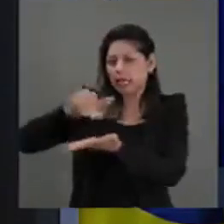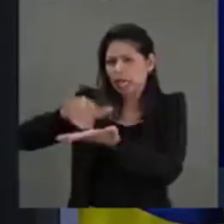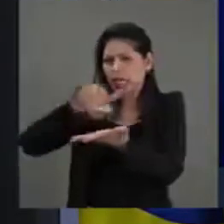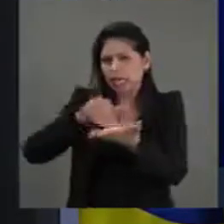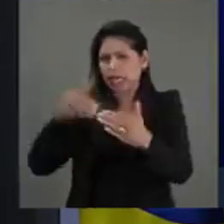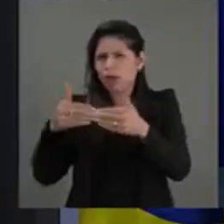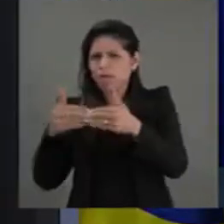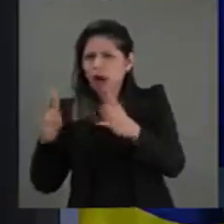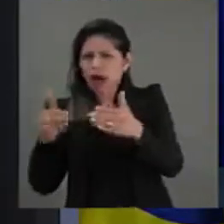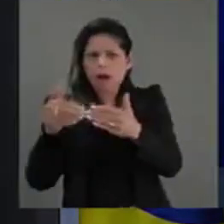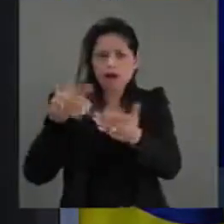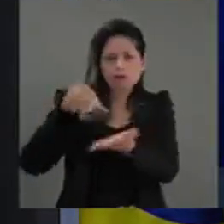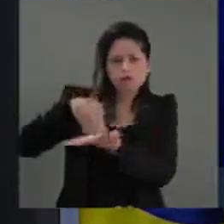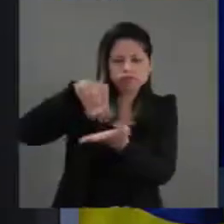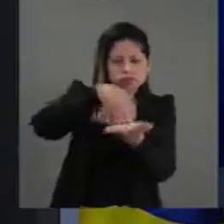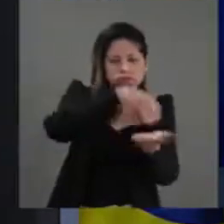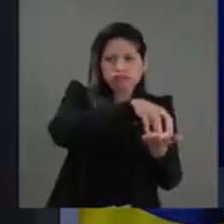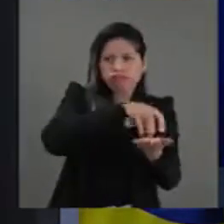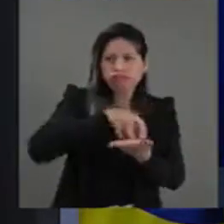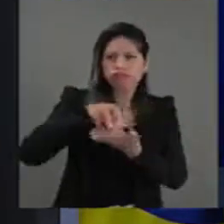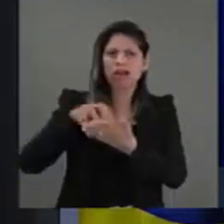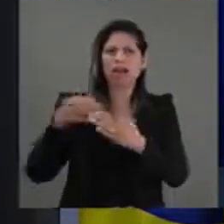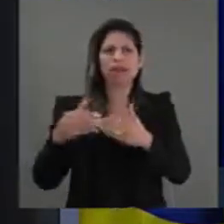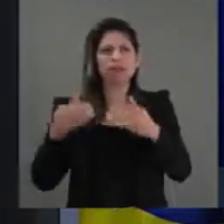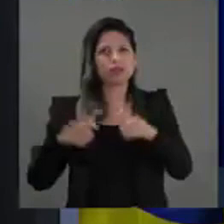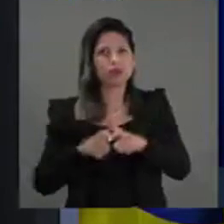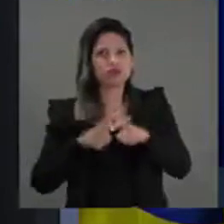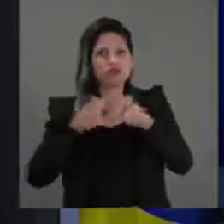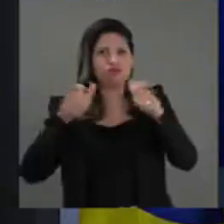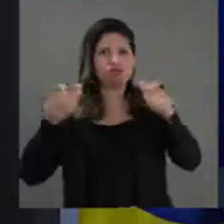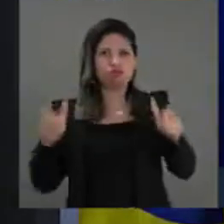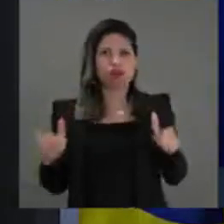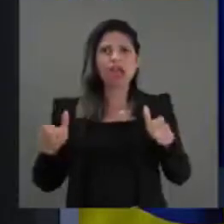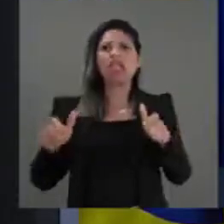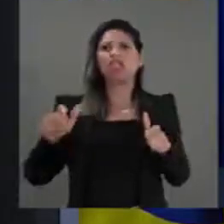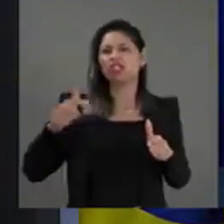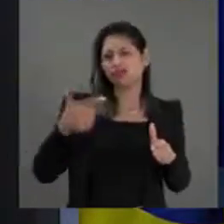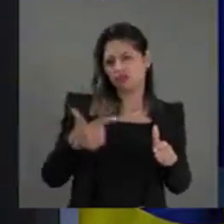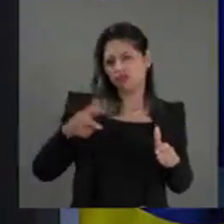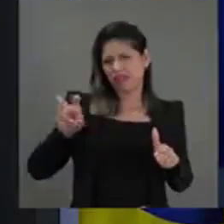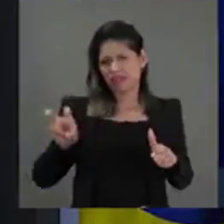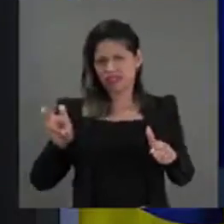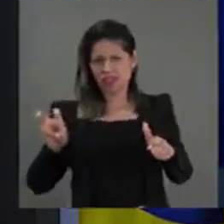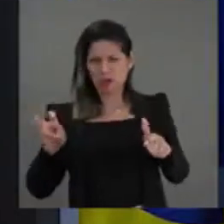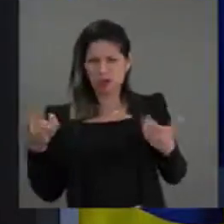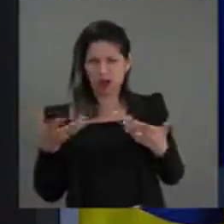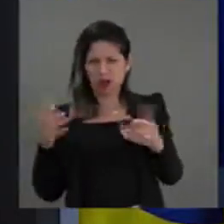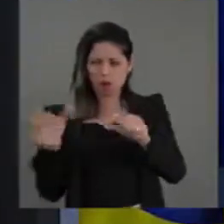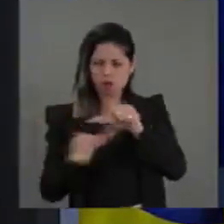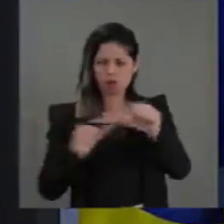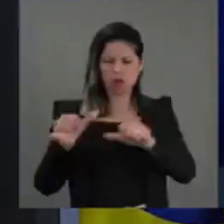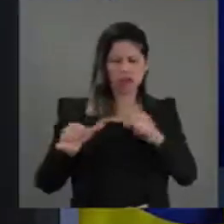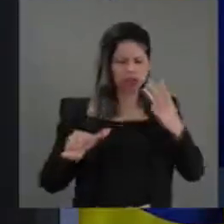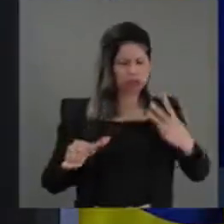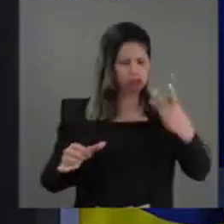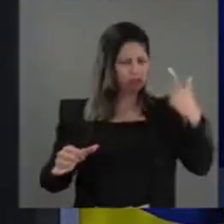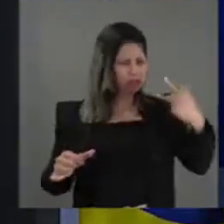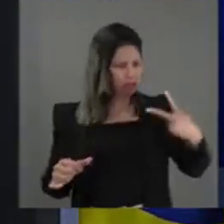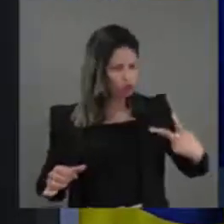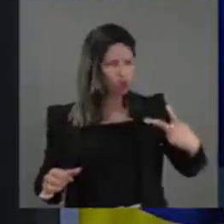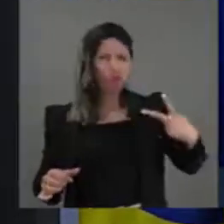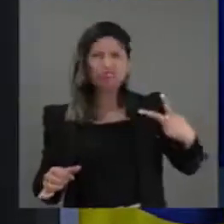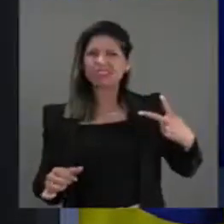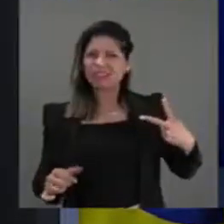aqui, né, inchando a máquina de 25 para 32, isso já é esperado em governos como o